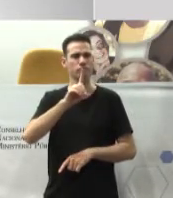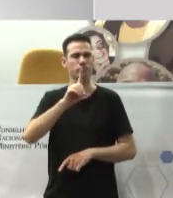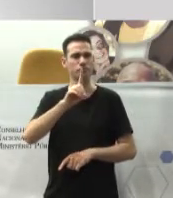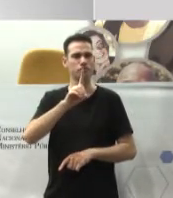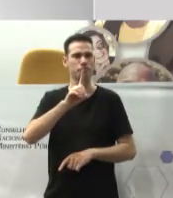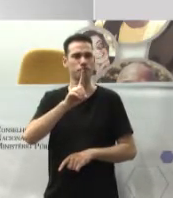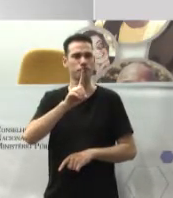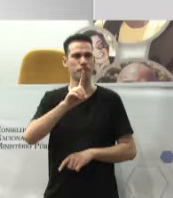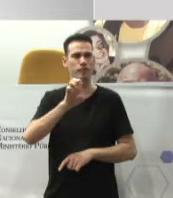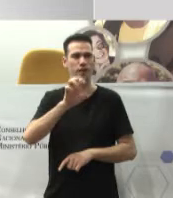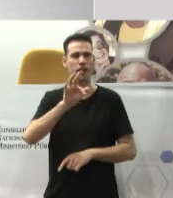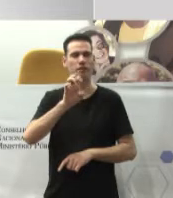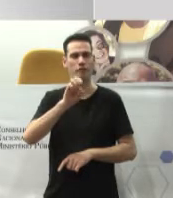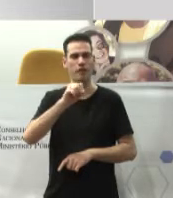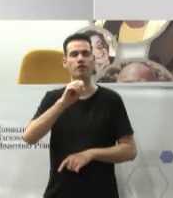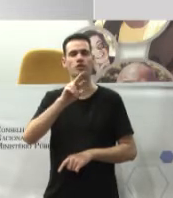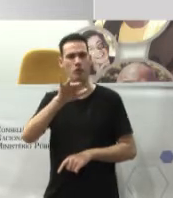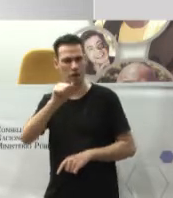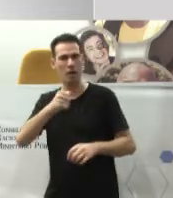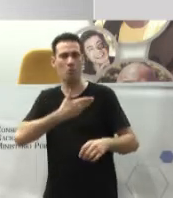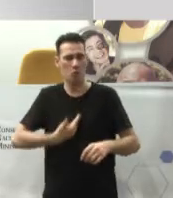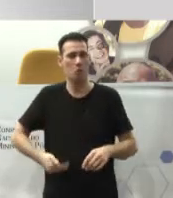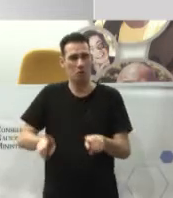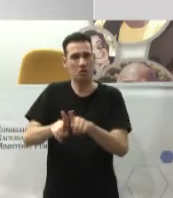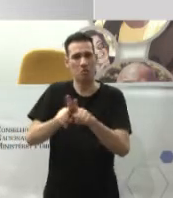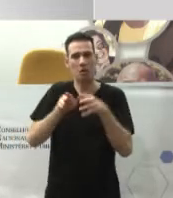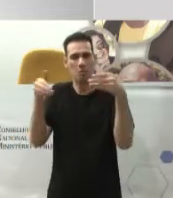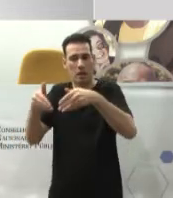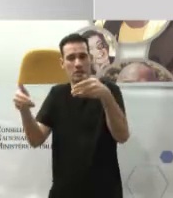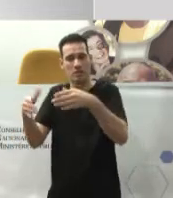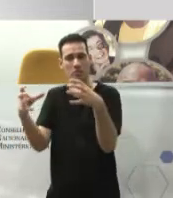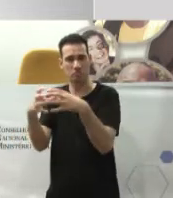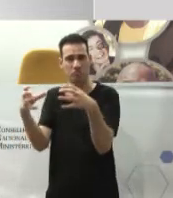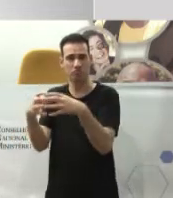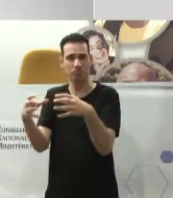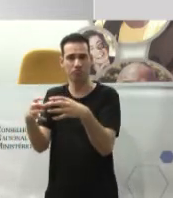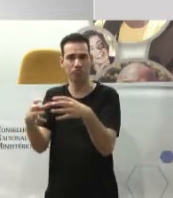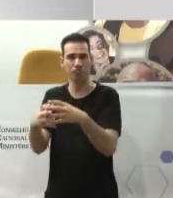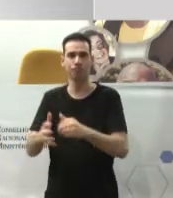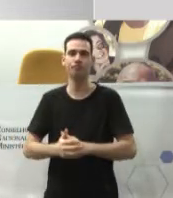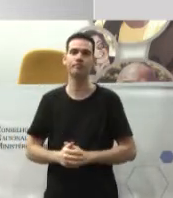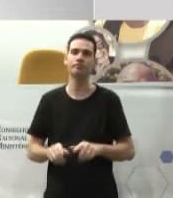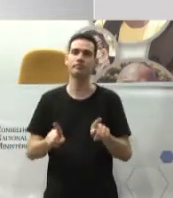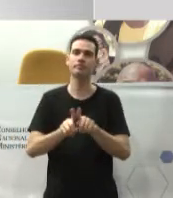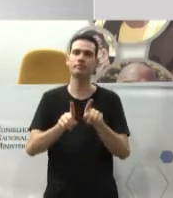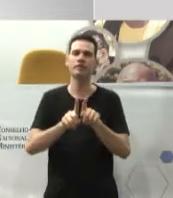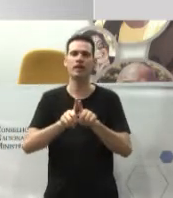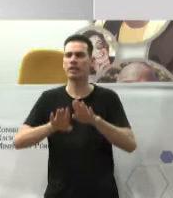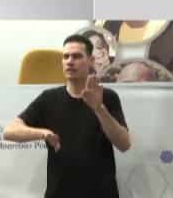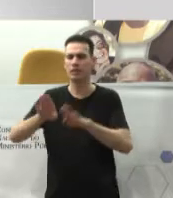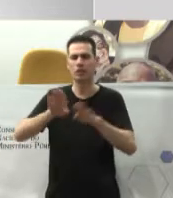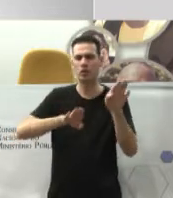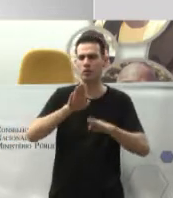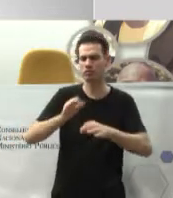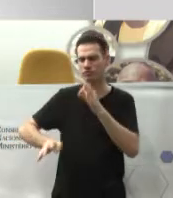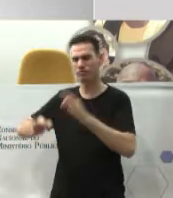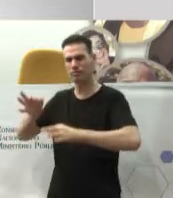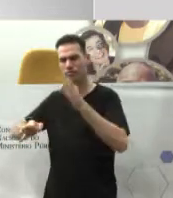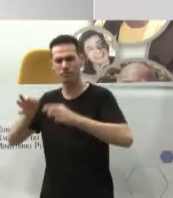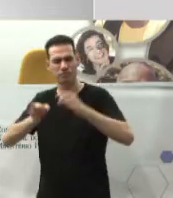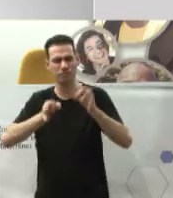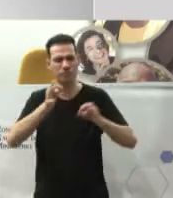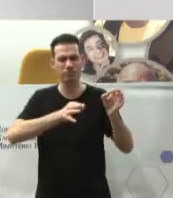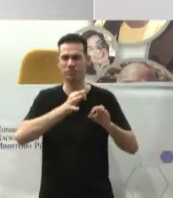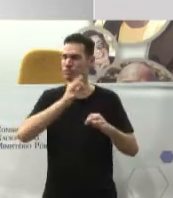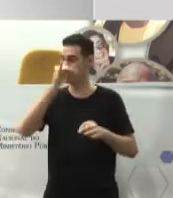Há realmente um diálogo interinstitucional prévio para que se possa evitar a judicialização. E há também